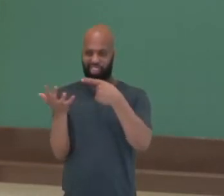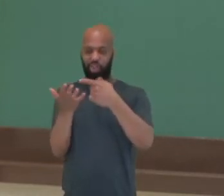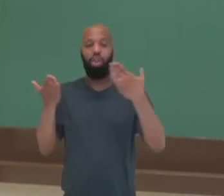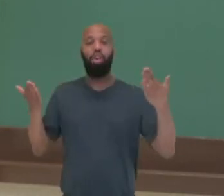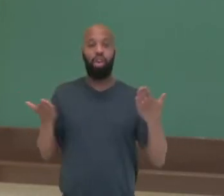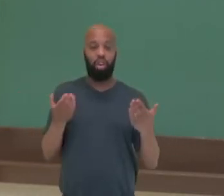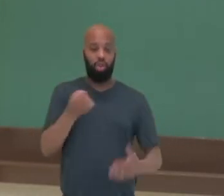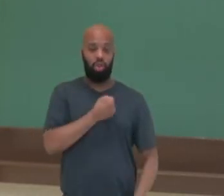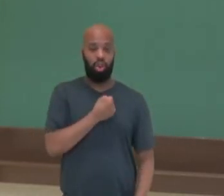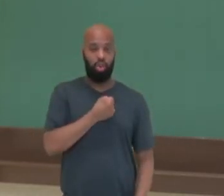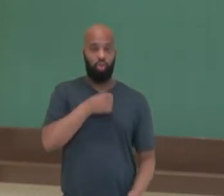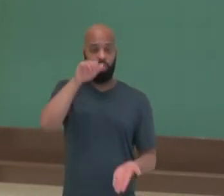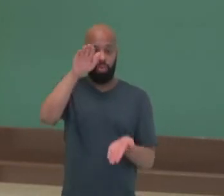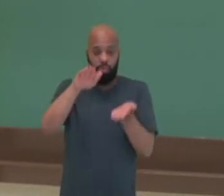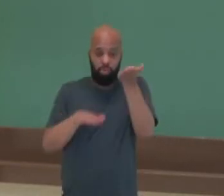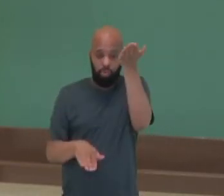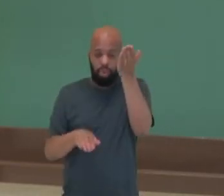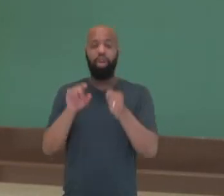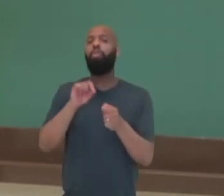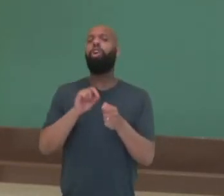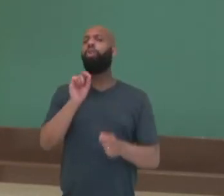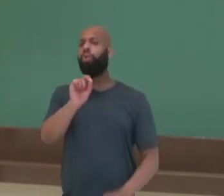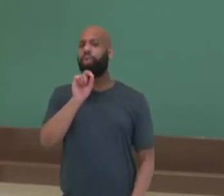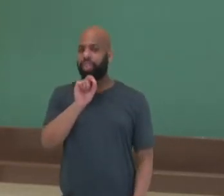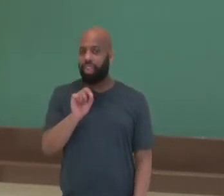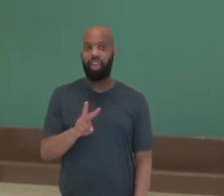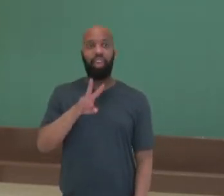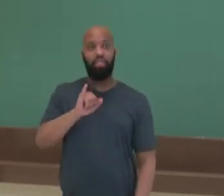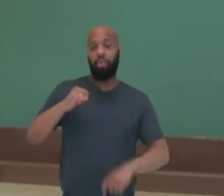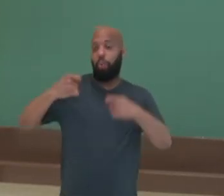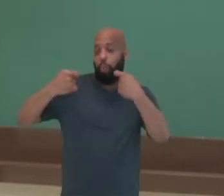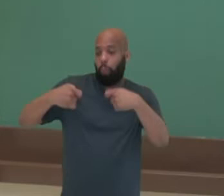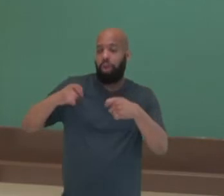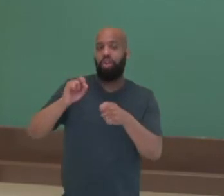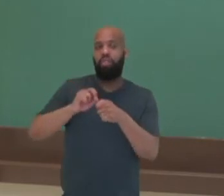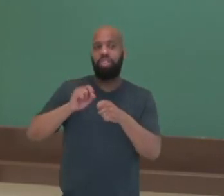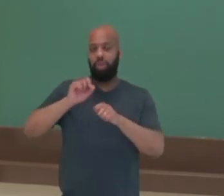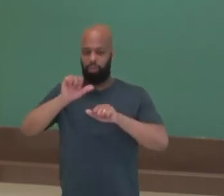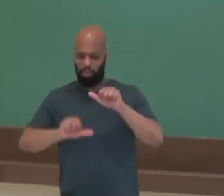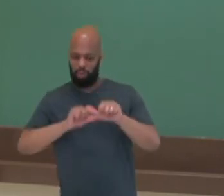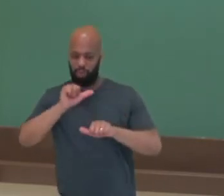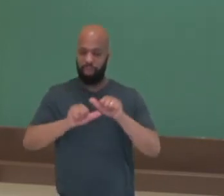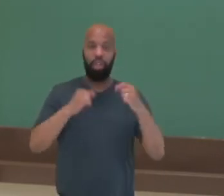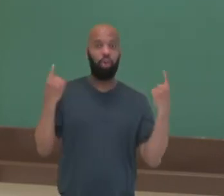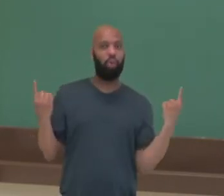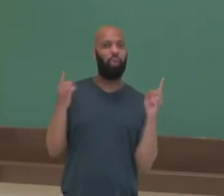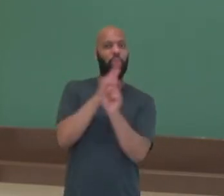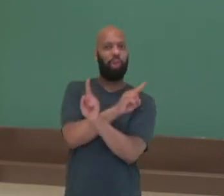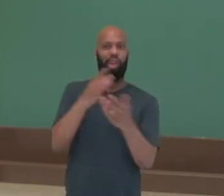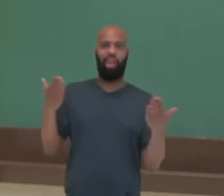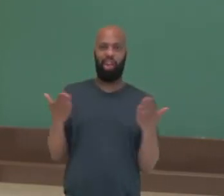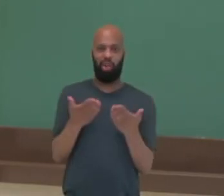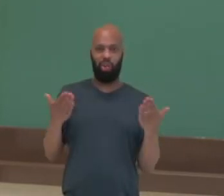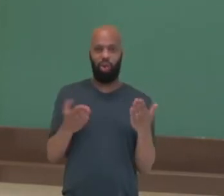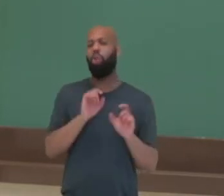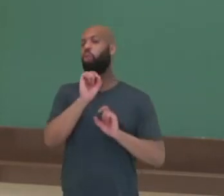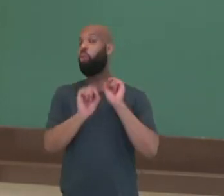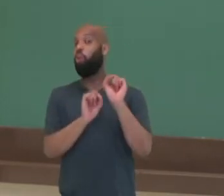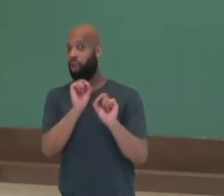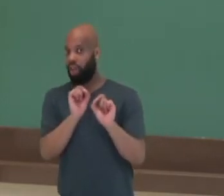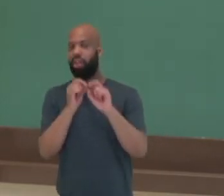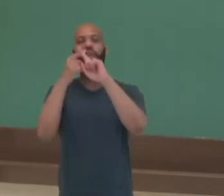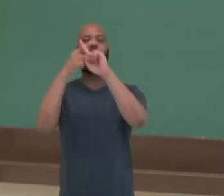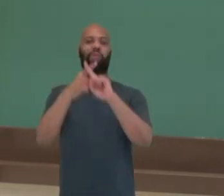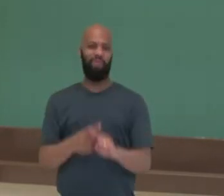números inversamente proporcionais, nós vamos fazer a operação contrária à divisão, que é